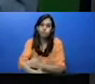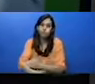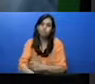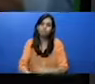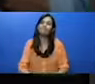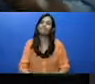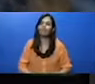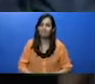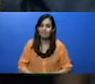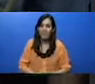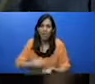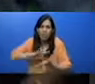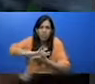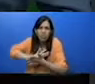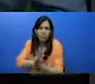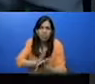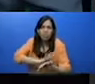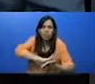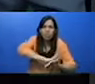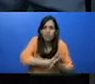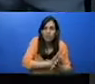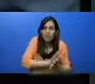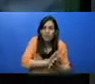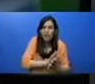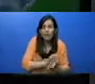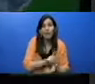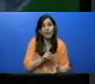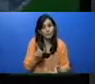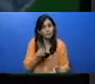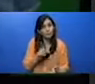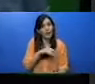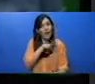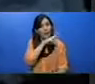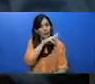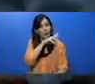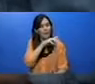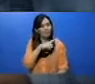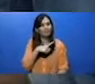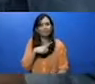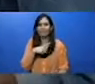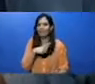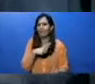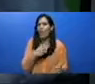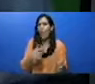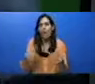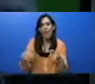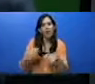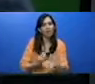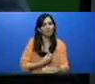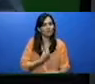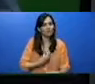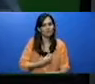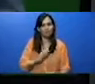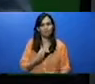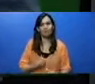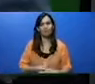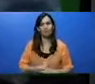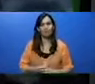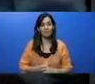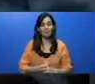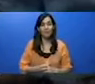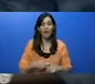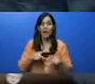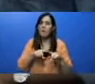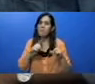florestas prejudica a vida dos animais, coloca em risco, tá? Aqui, ó, aí eles estão comentando, mas o